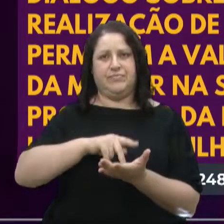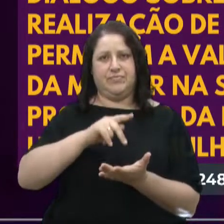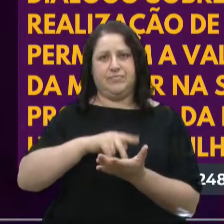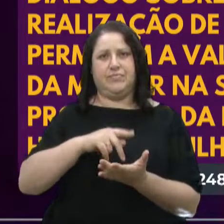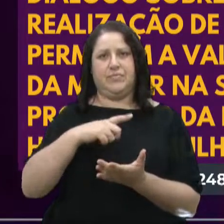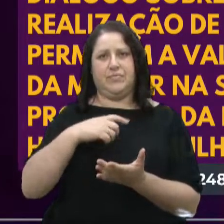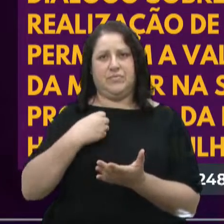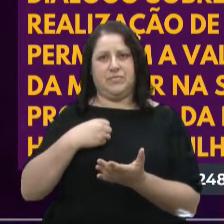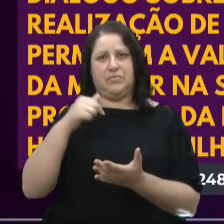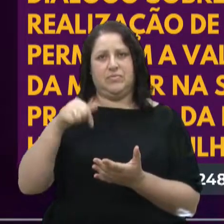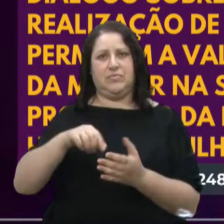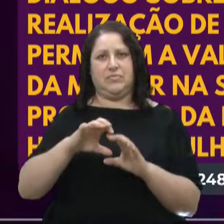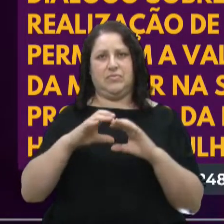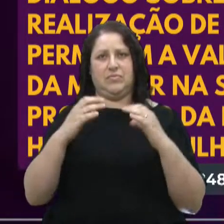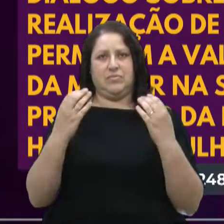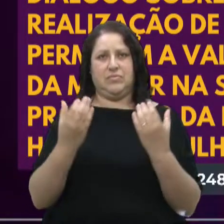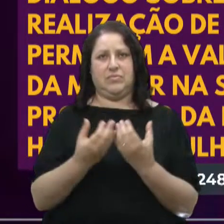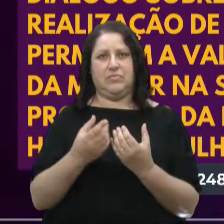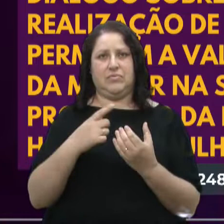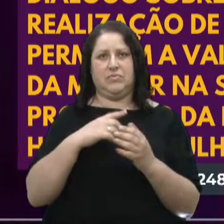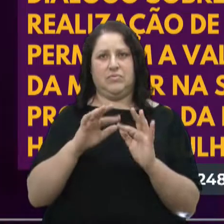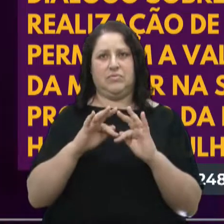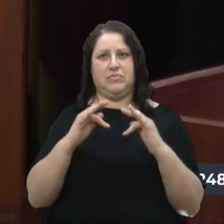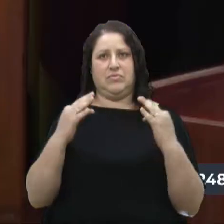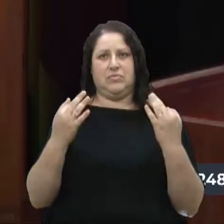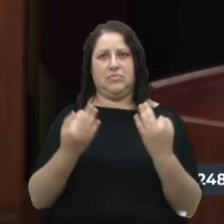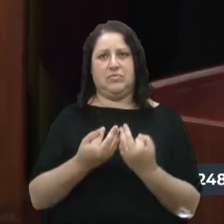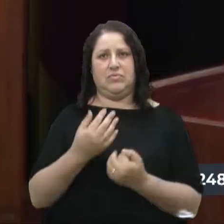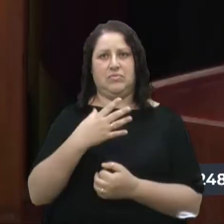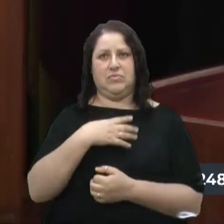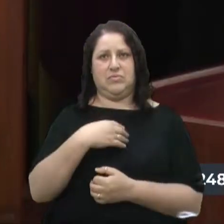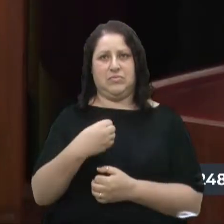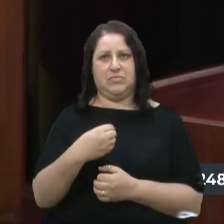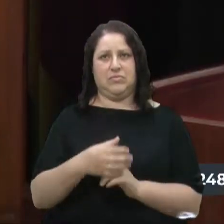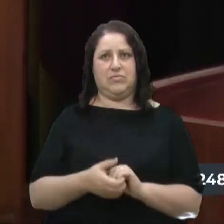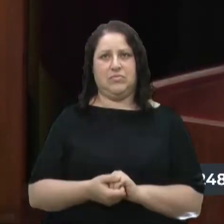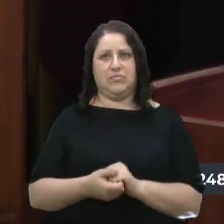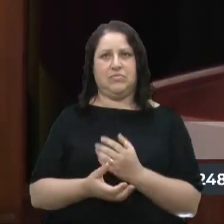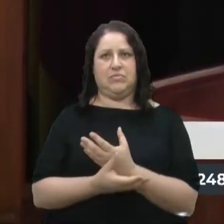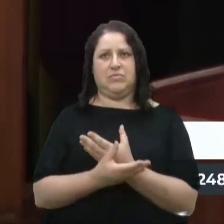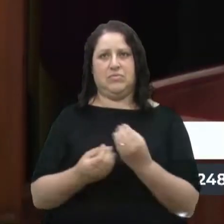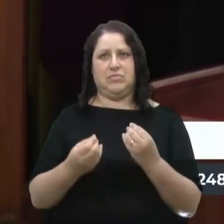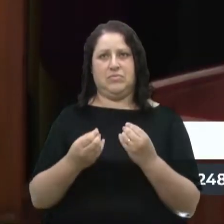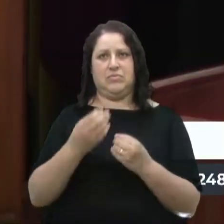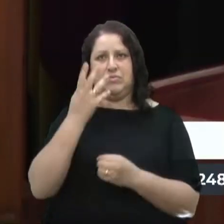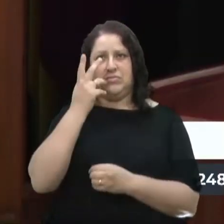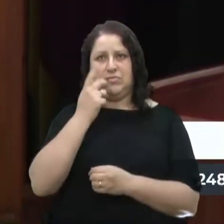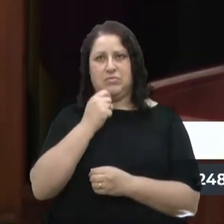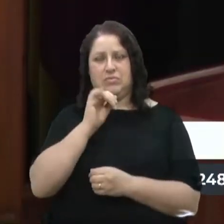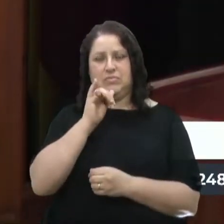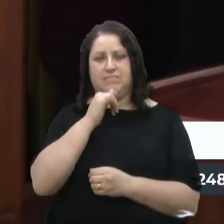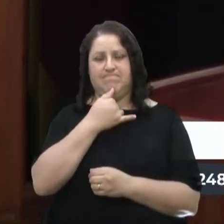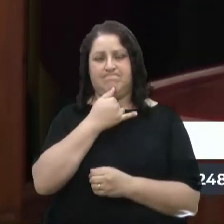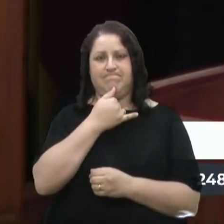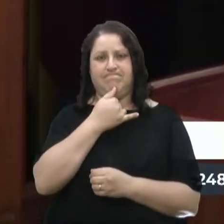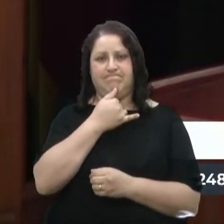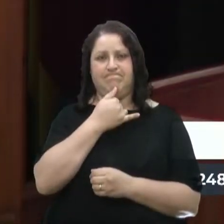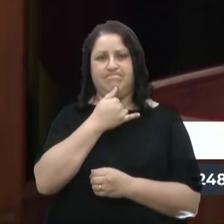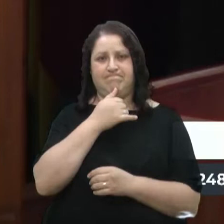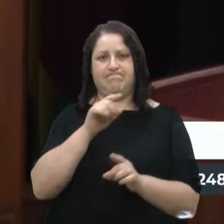comunidade, que têm família, filhos. Muitas dessas crianças, infelizmente,